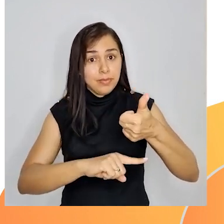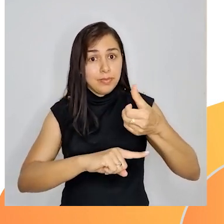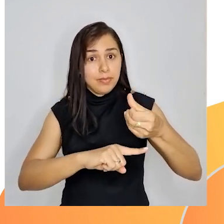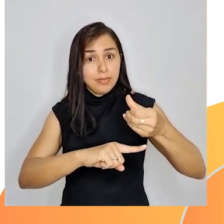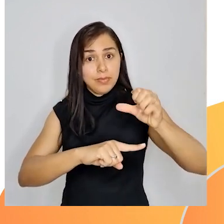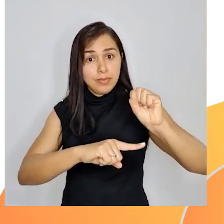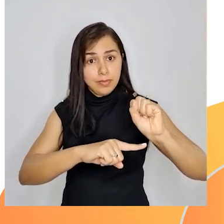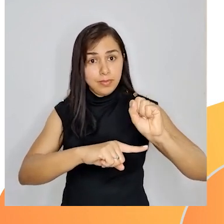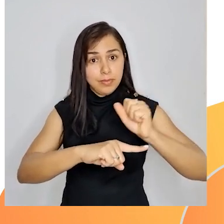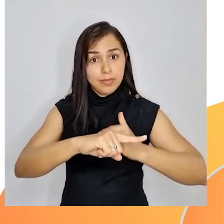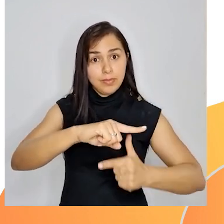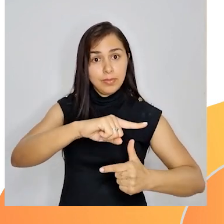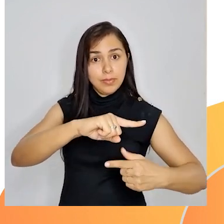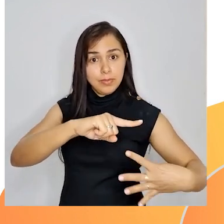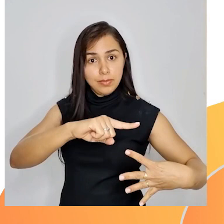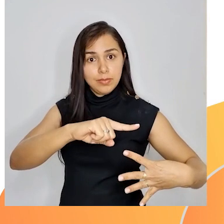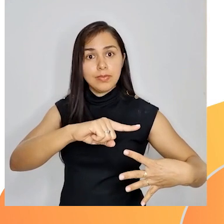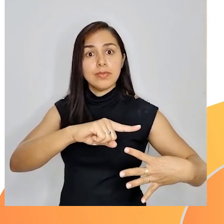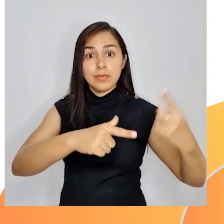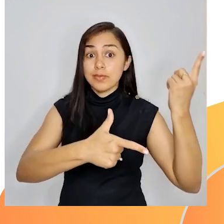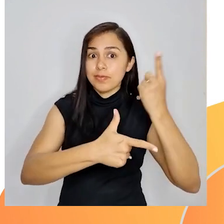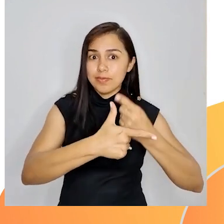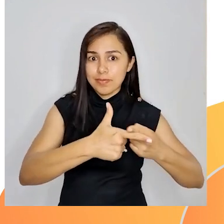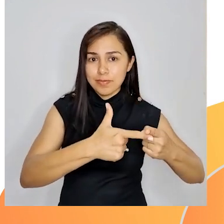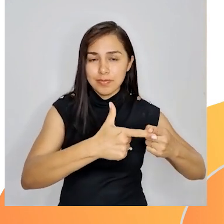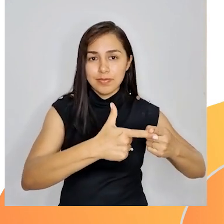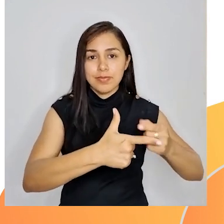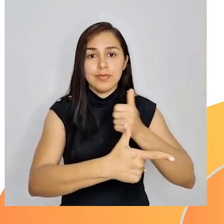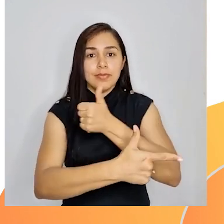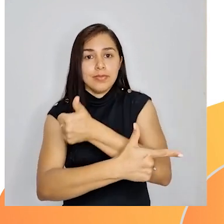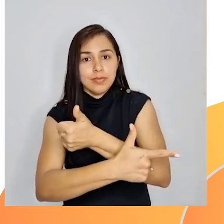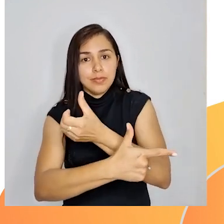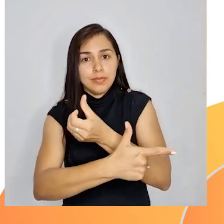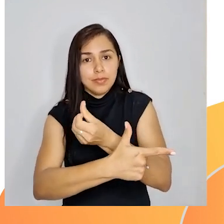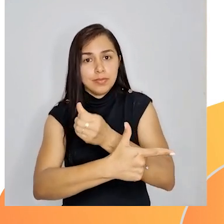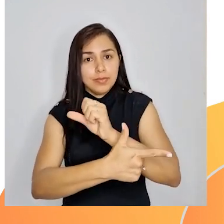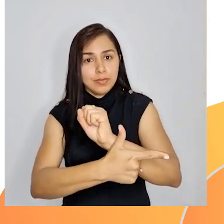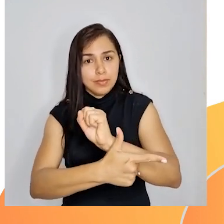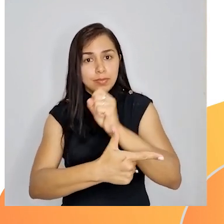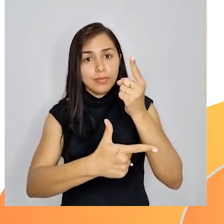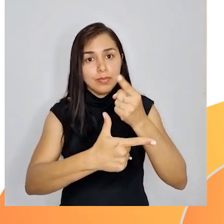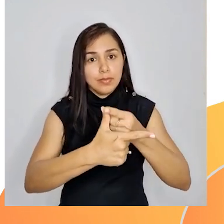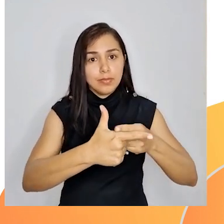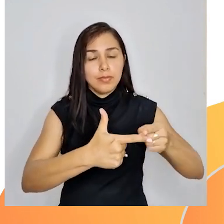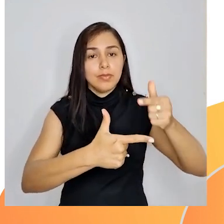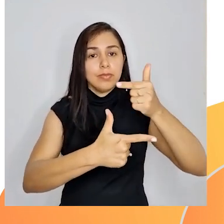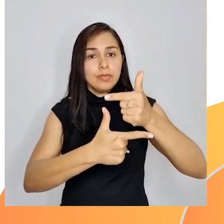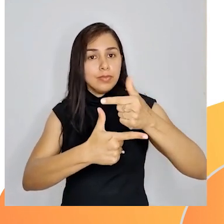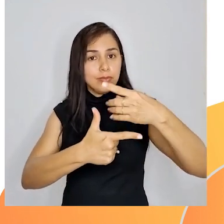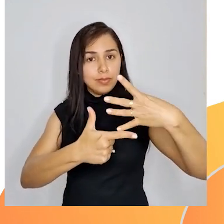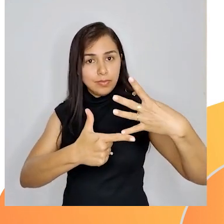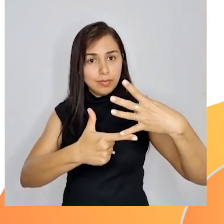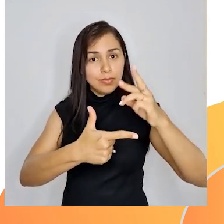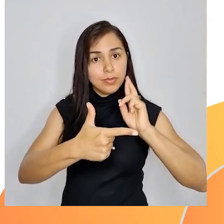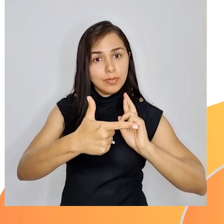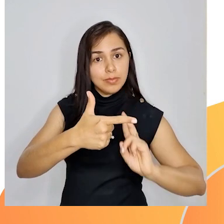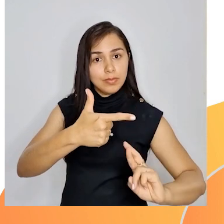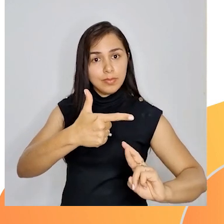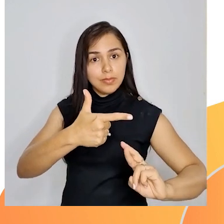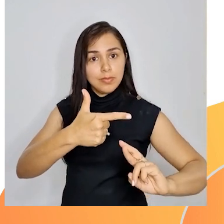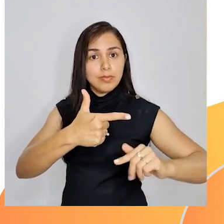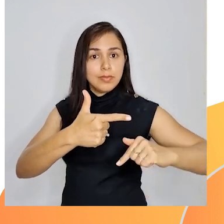encontrar o valor de b então vamos pegar aqui por exemplo 24 x